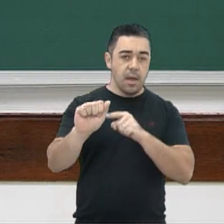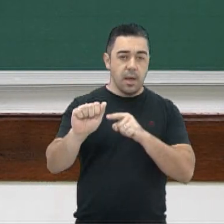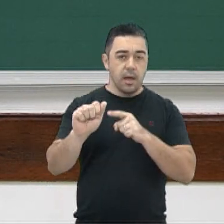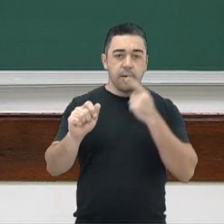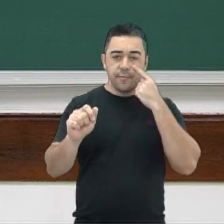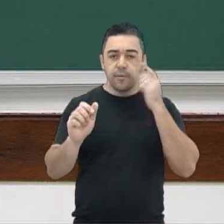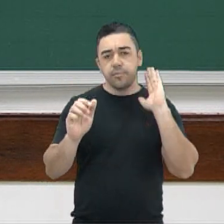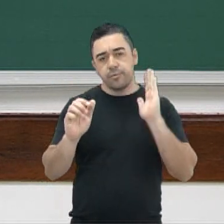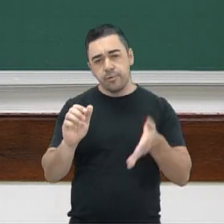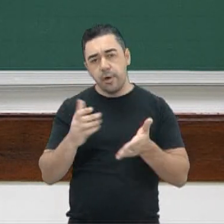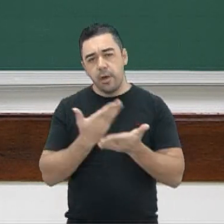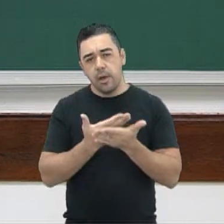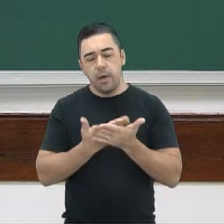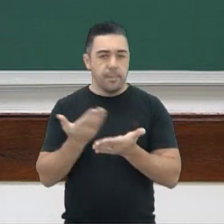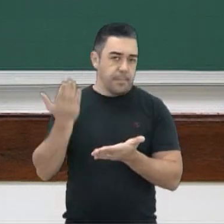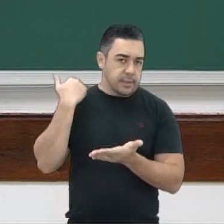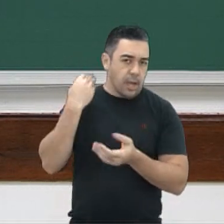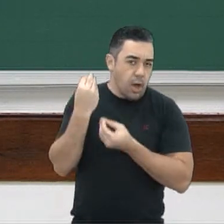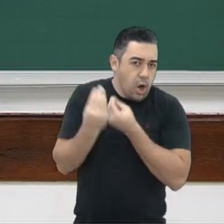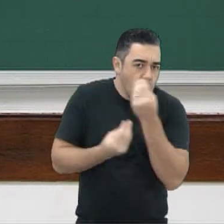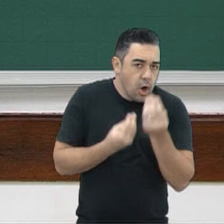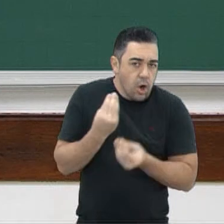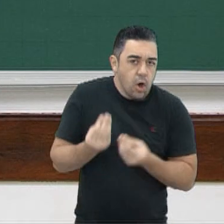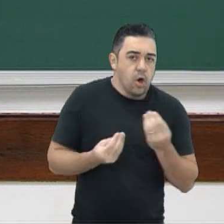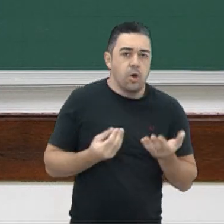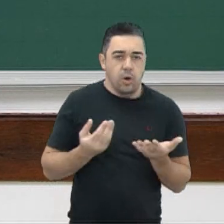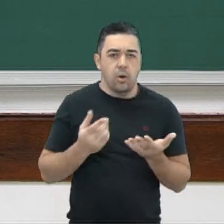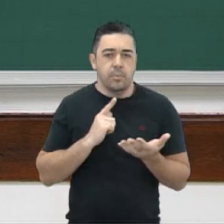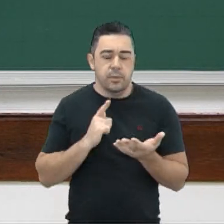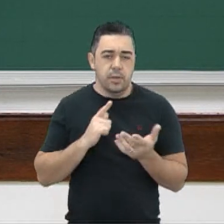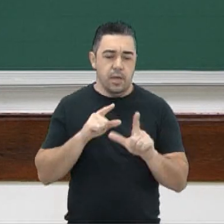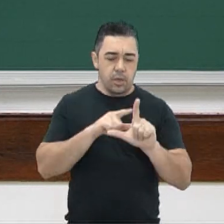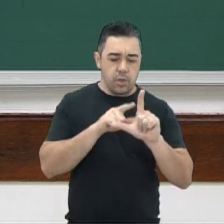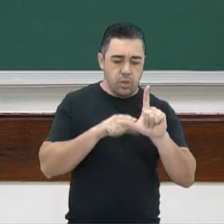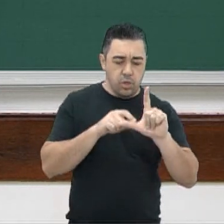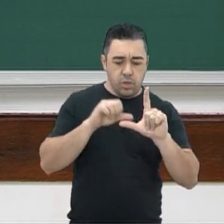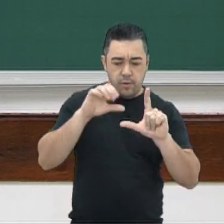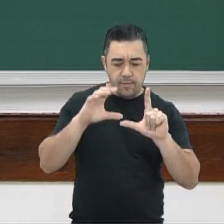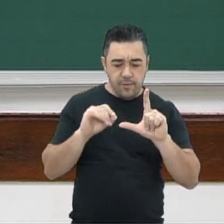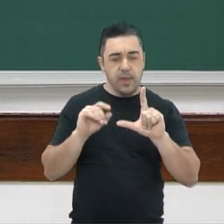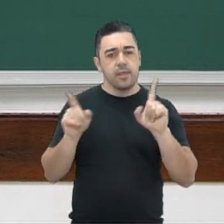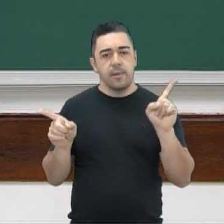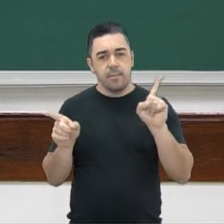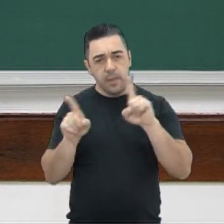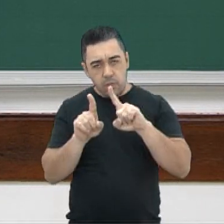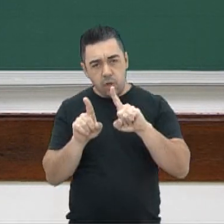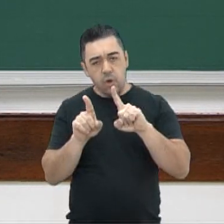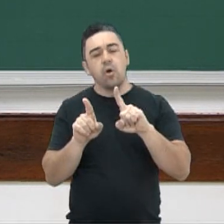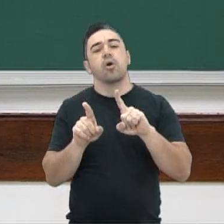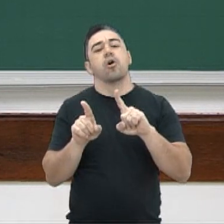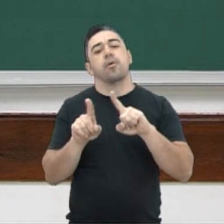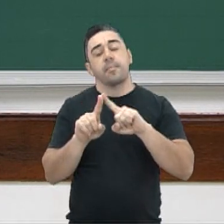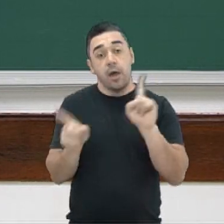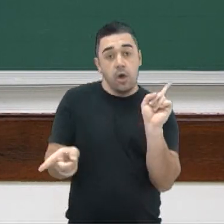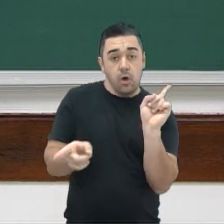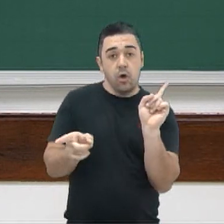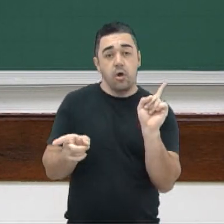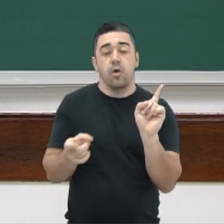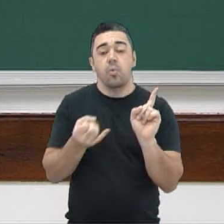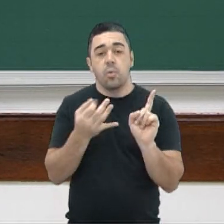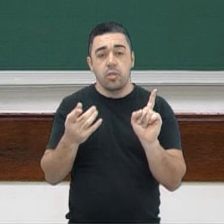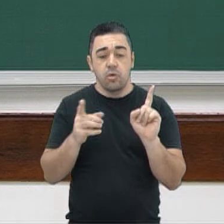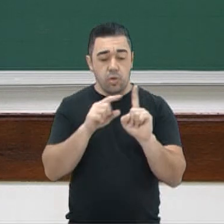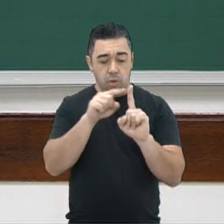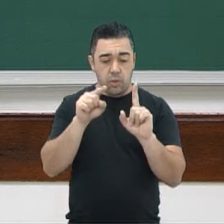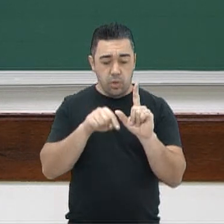vimos em aulas passadas como eles eram maiores de 90 graus e menores que 180, quando eles tinham uma medida de 90